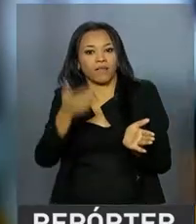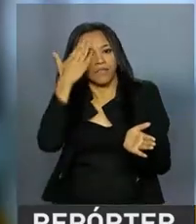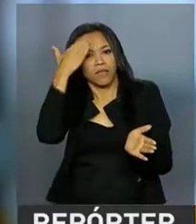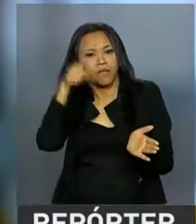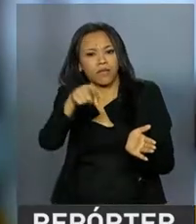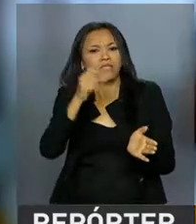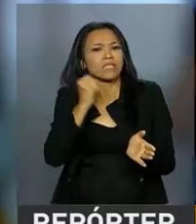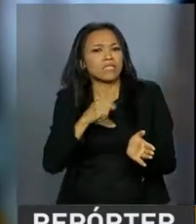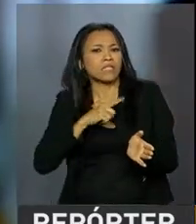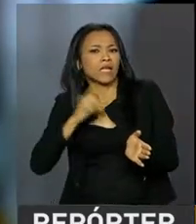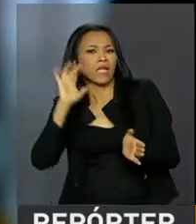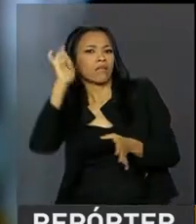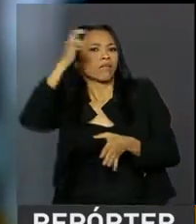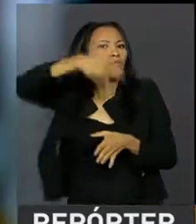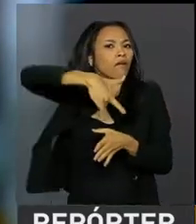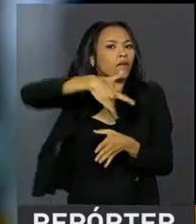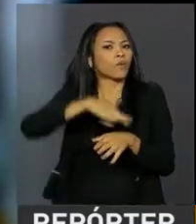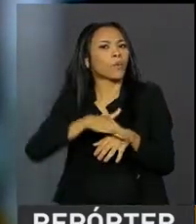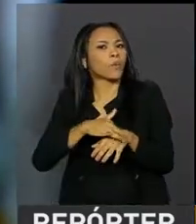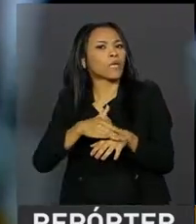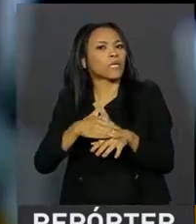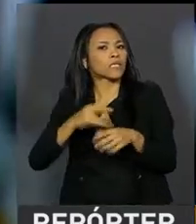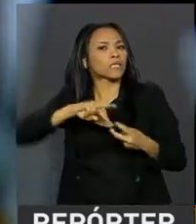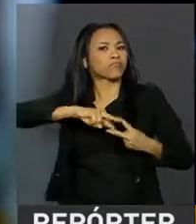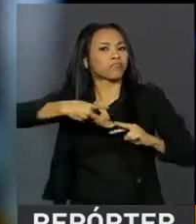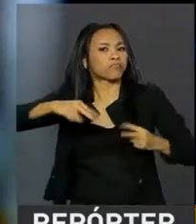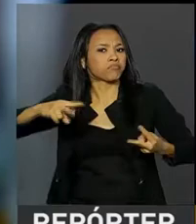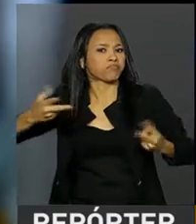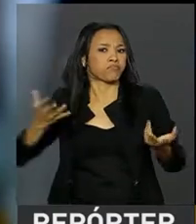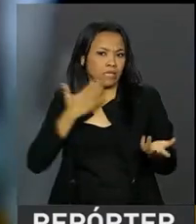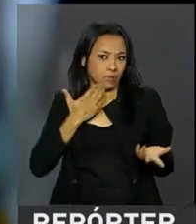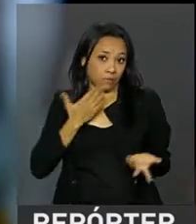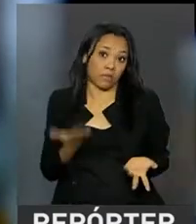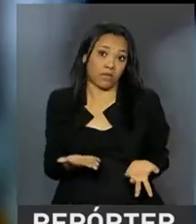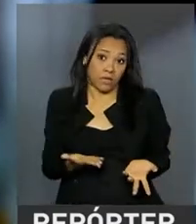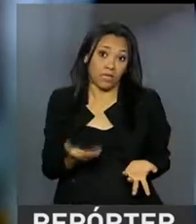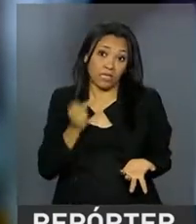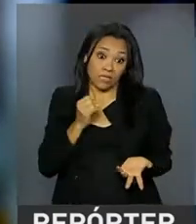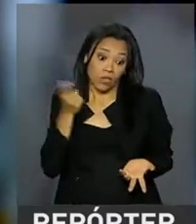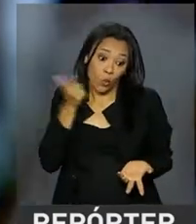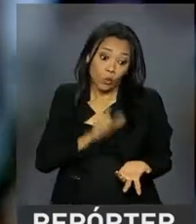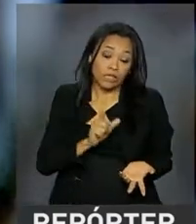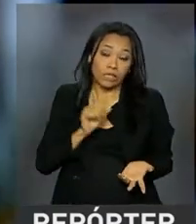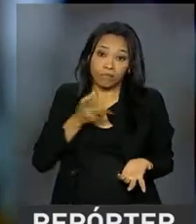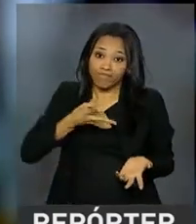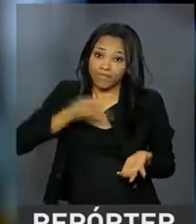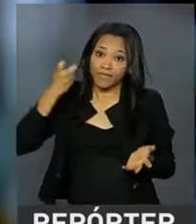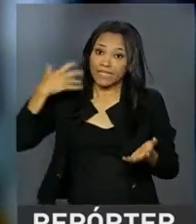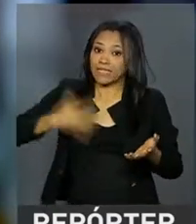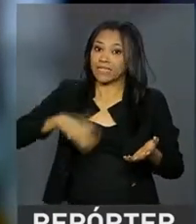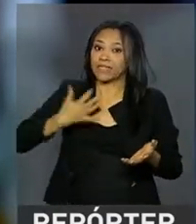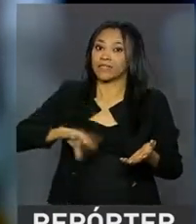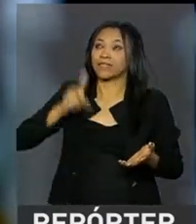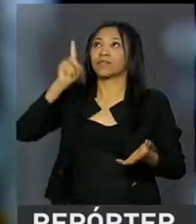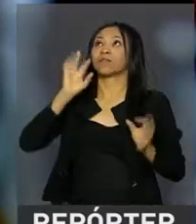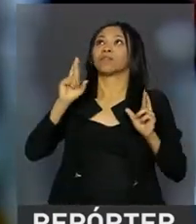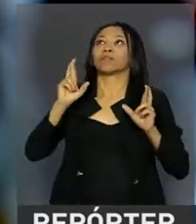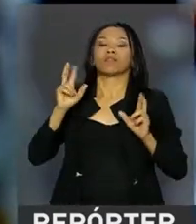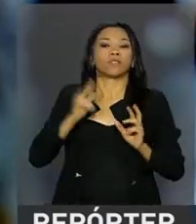tem alguma doença congênita e se detectar alguma doença congênita, né, que Deus vai ajudar que